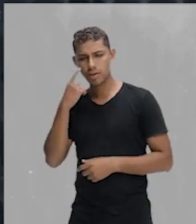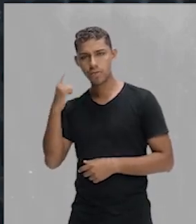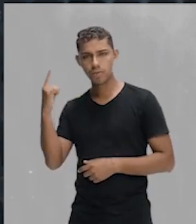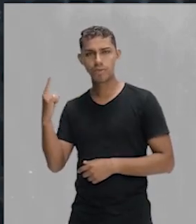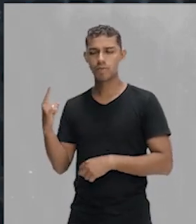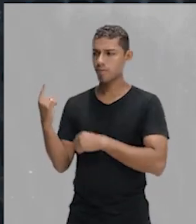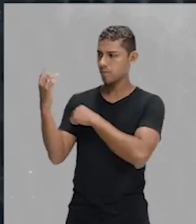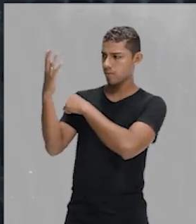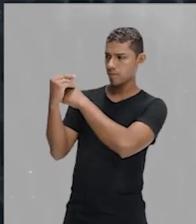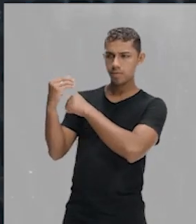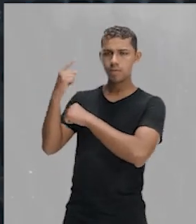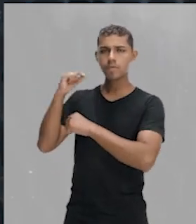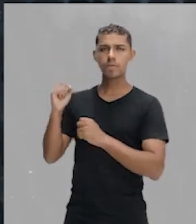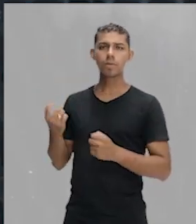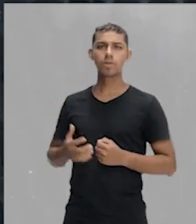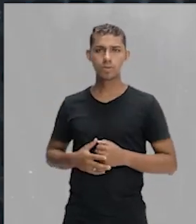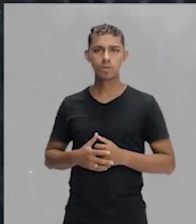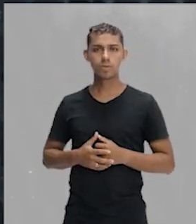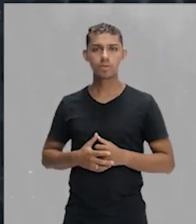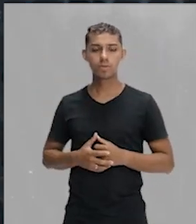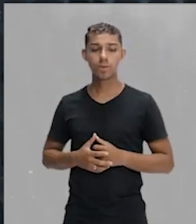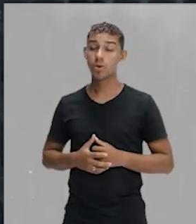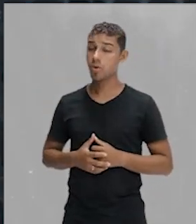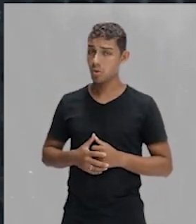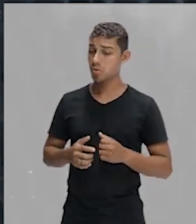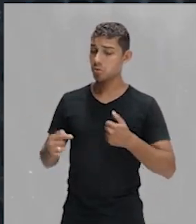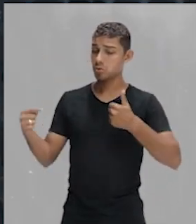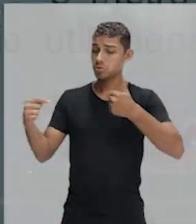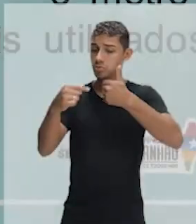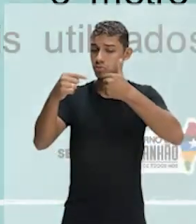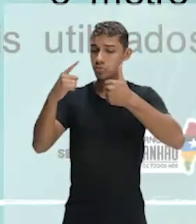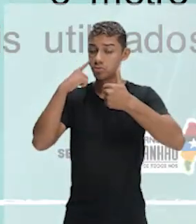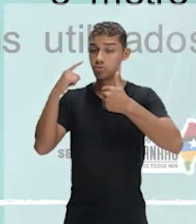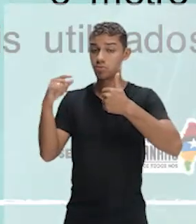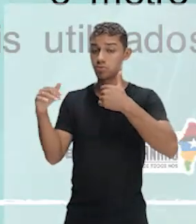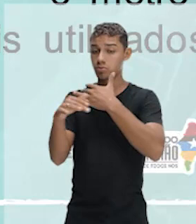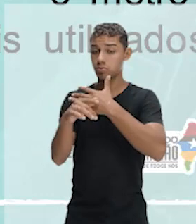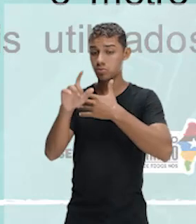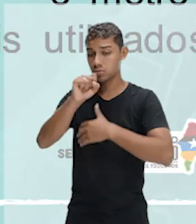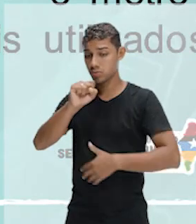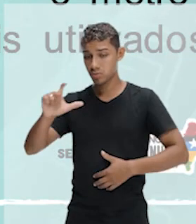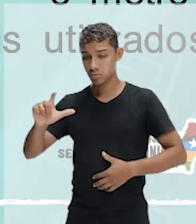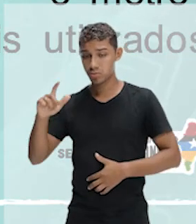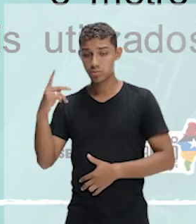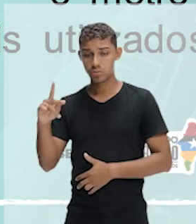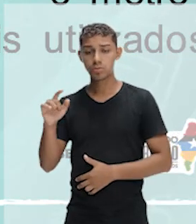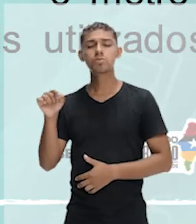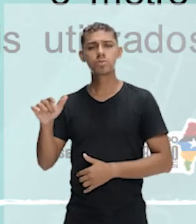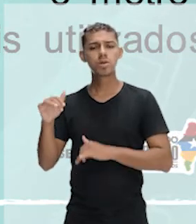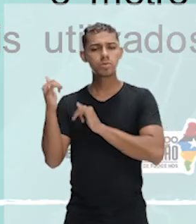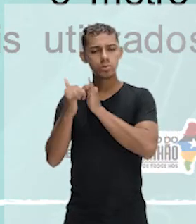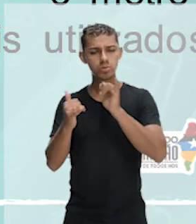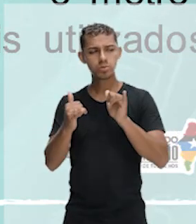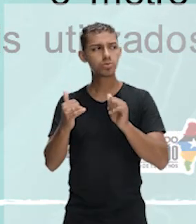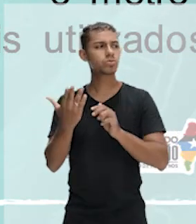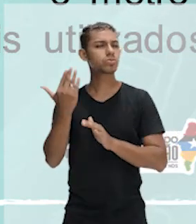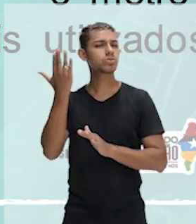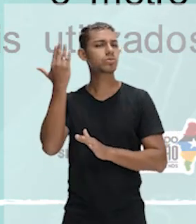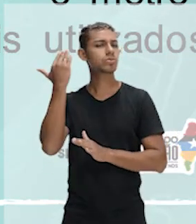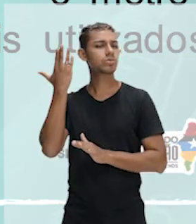curtam o centro de São Luís, gente, tem muita informação lá, tá? Nas principais cidades do país, é possível